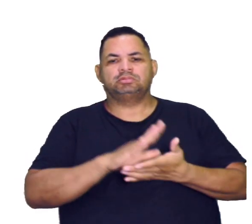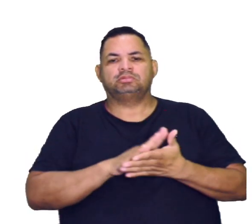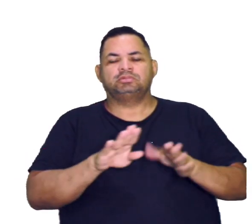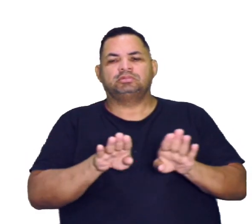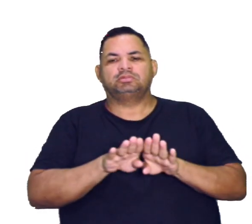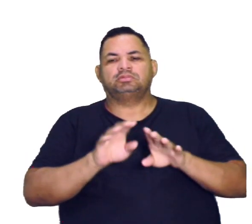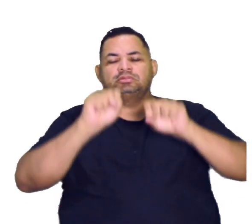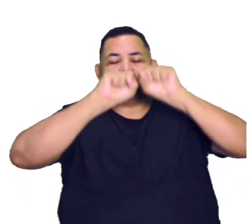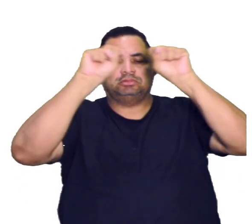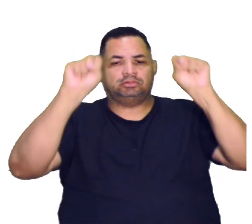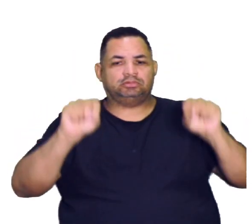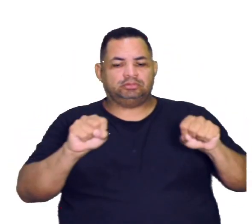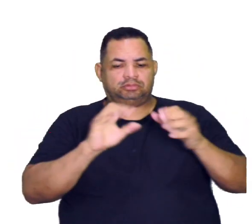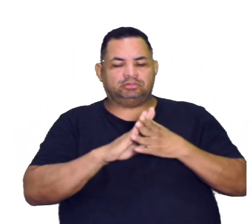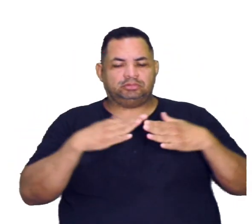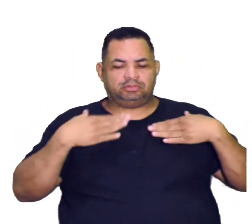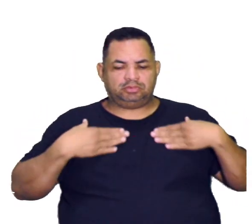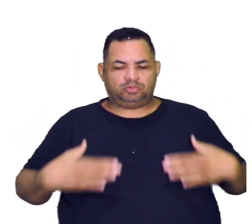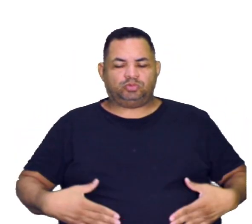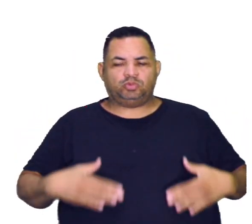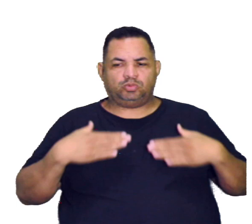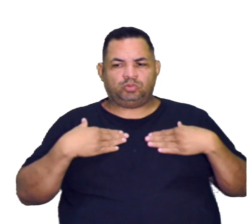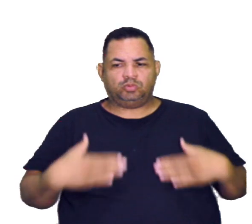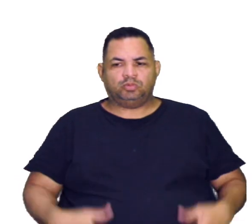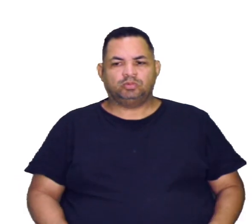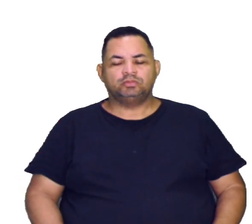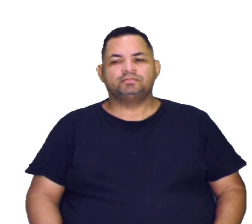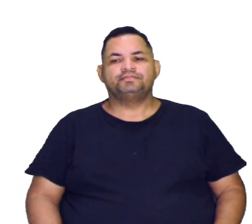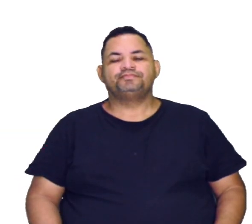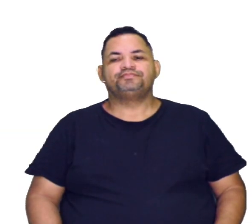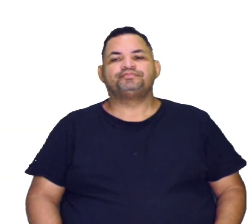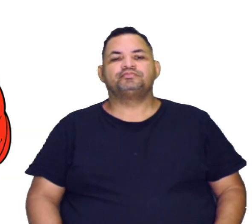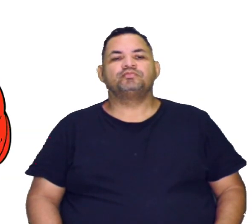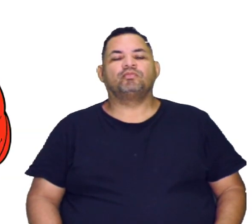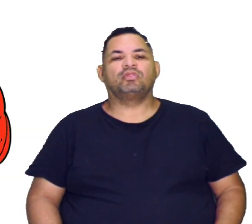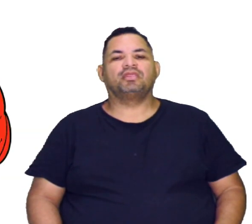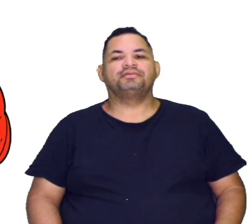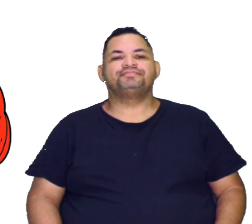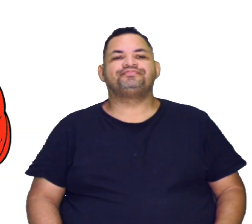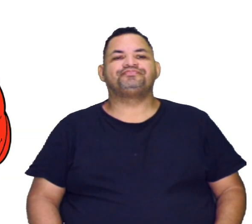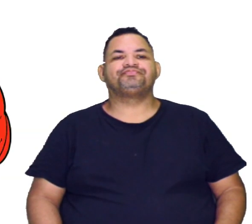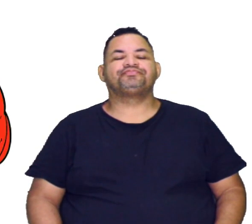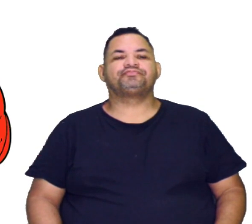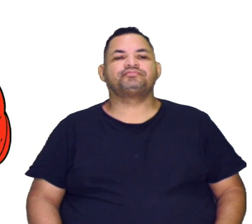os sistemas, né? Nossos grandes sistemas aí no corpo humano.